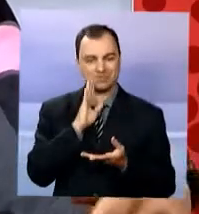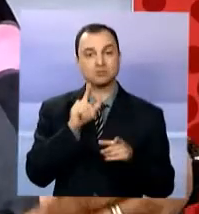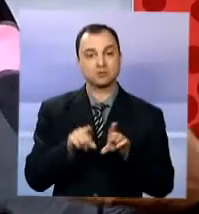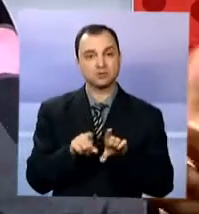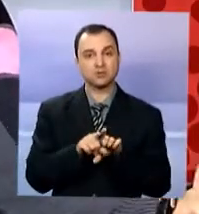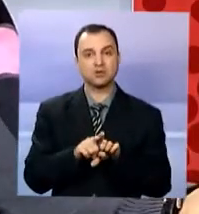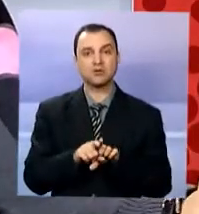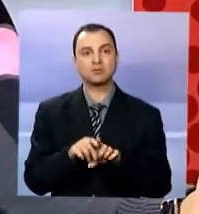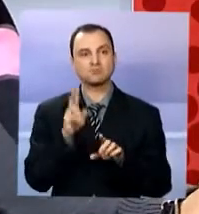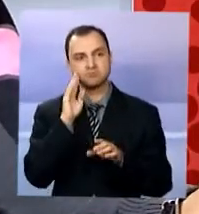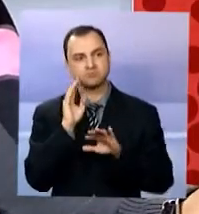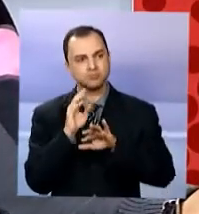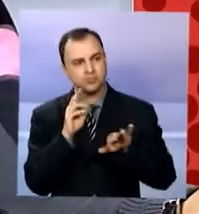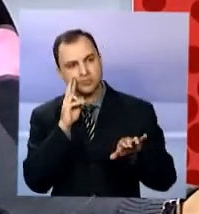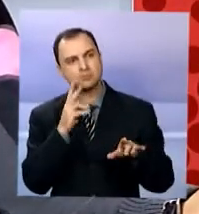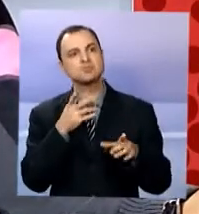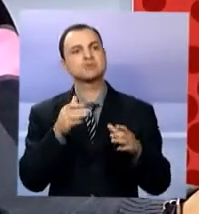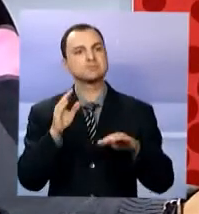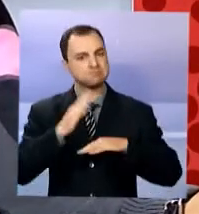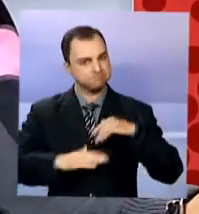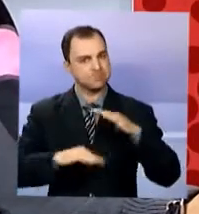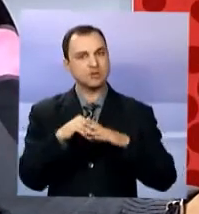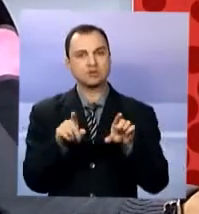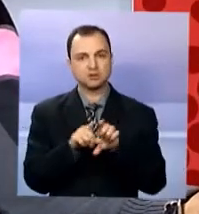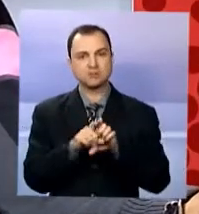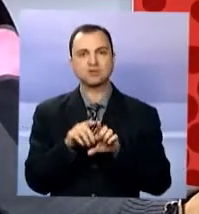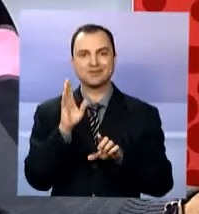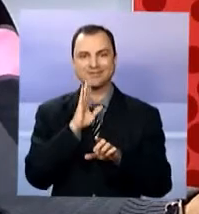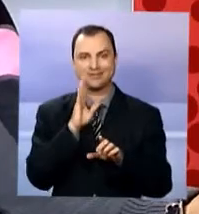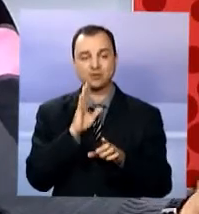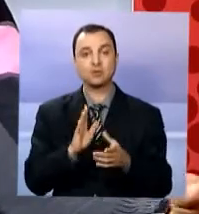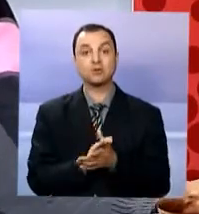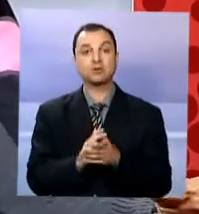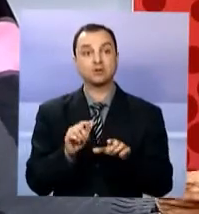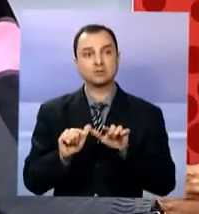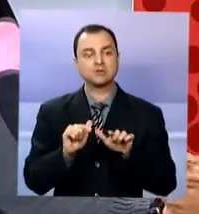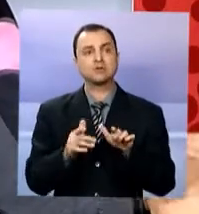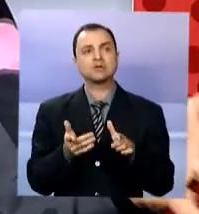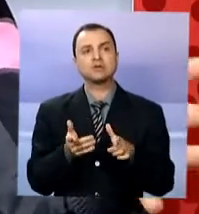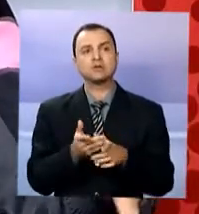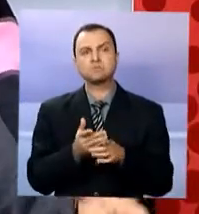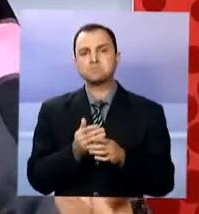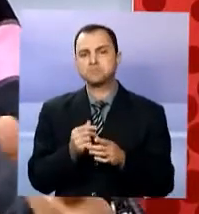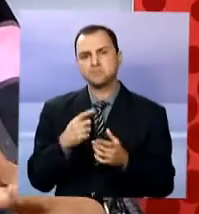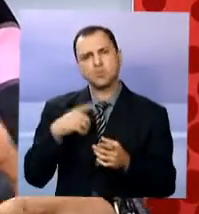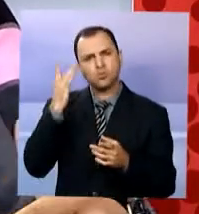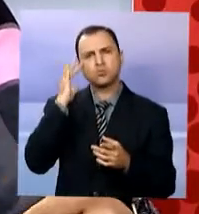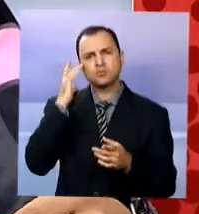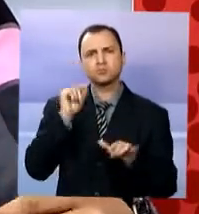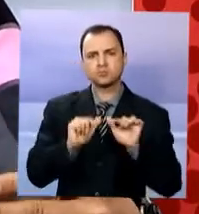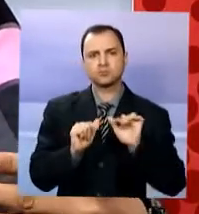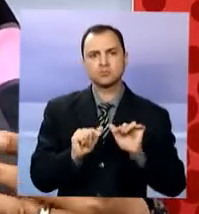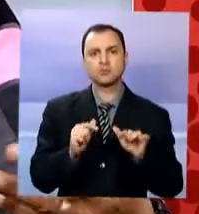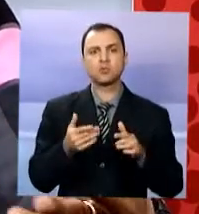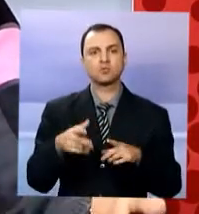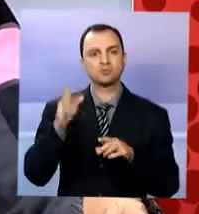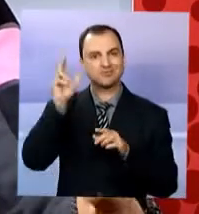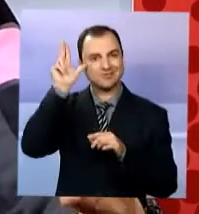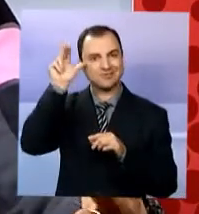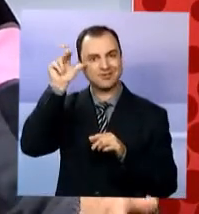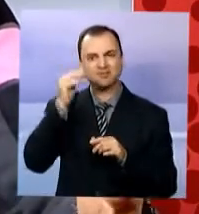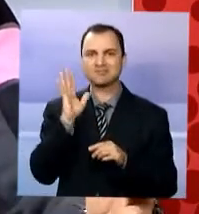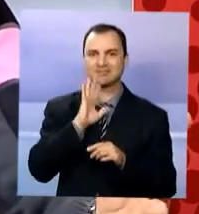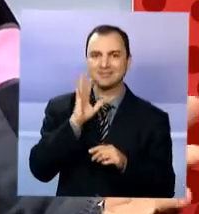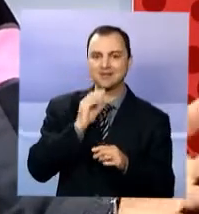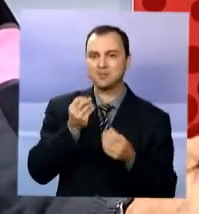também a parte da terceira idade também é muito interessante trabalhar então eu acho assim só vai gostar do cavalo é